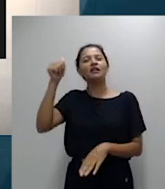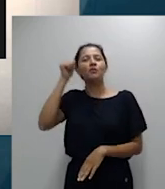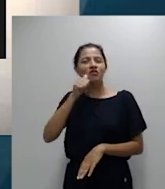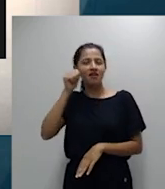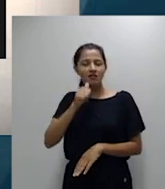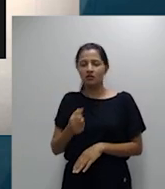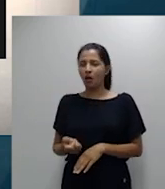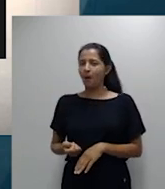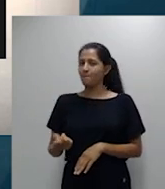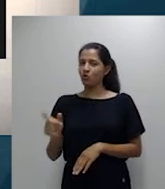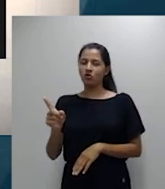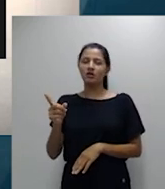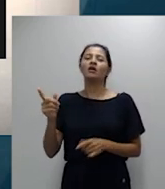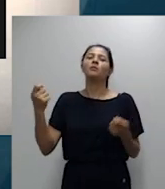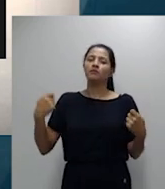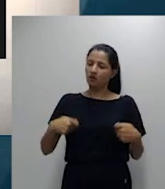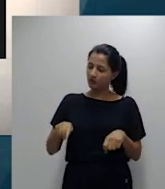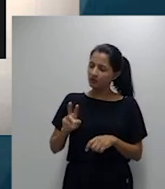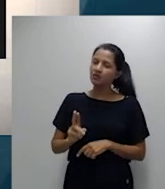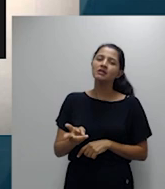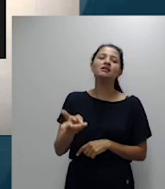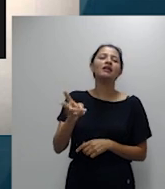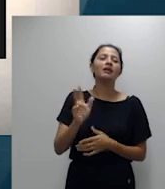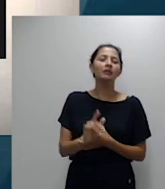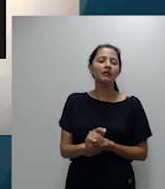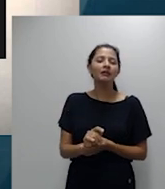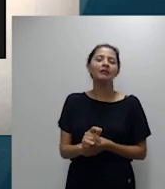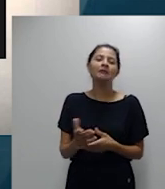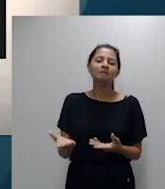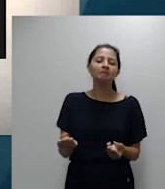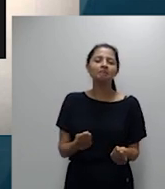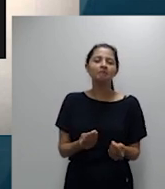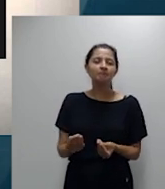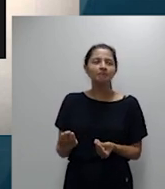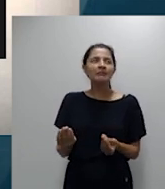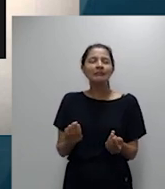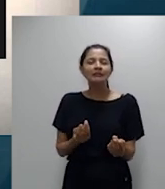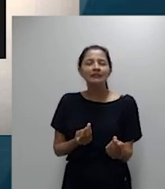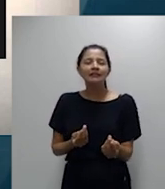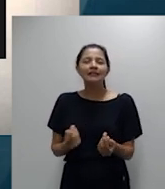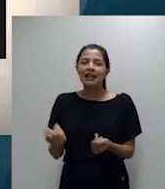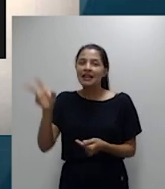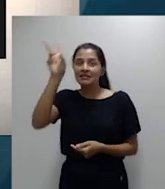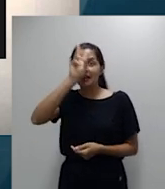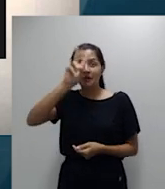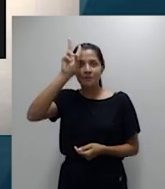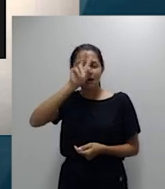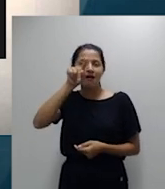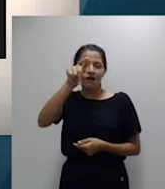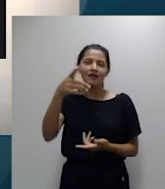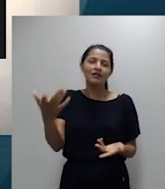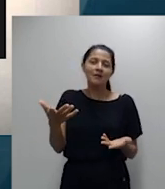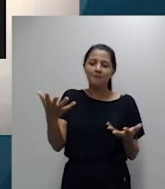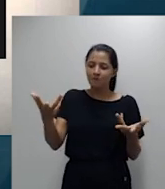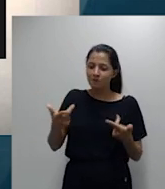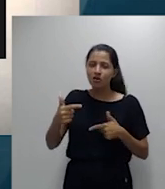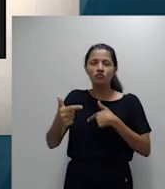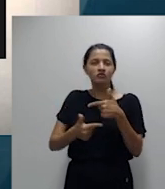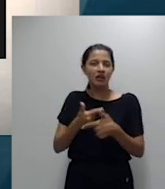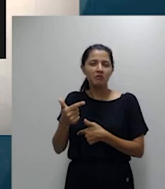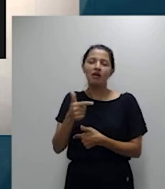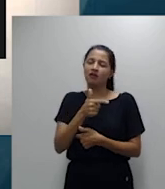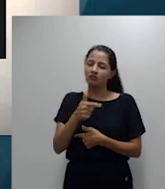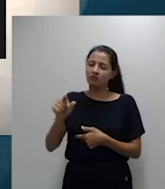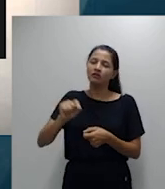poucas né mas que precisa você sempre né assim lembrado pelo excelente trabalho que